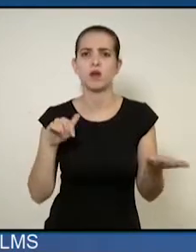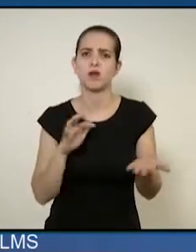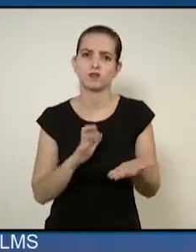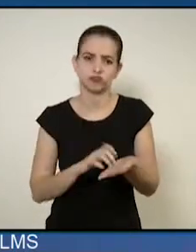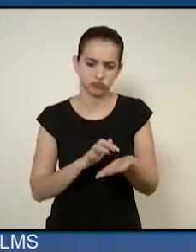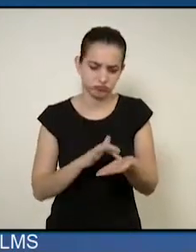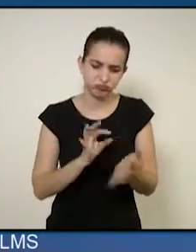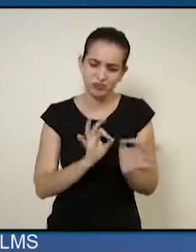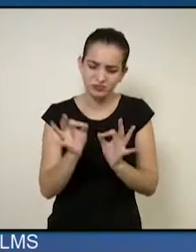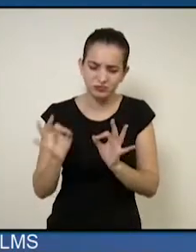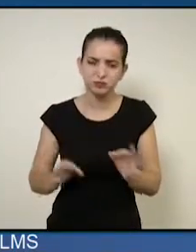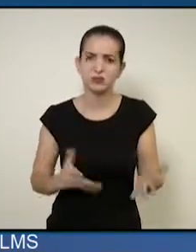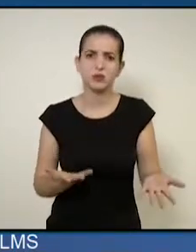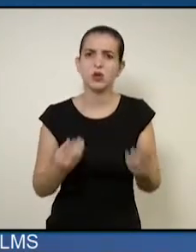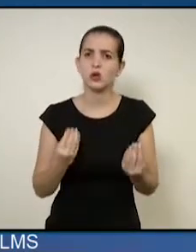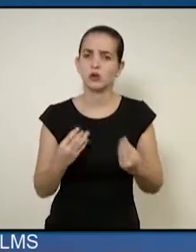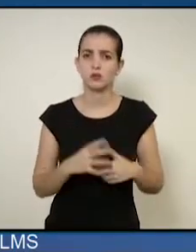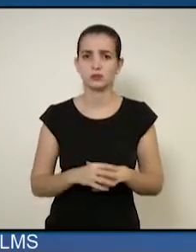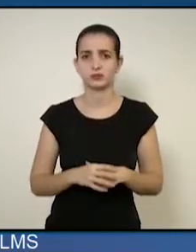a essas